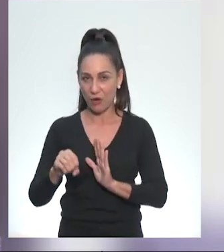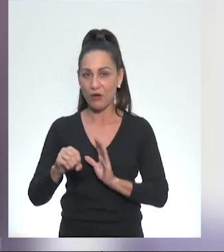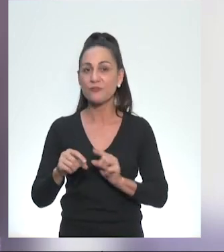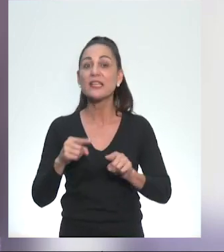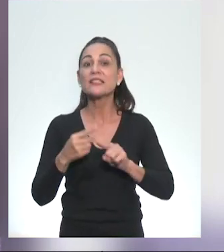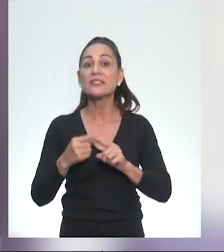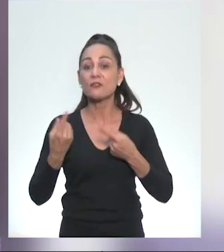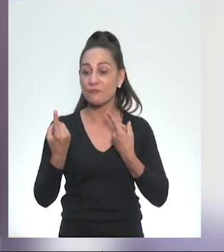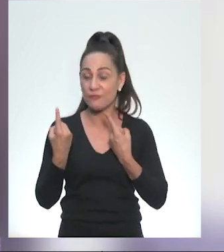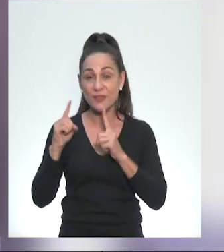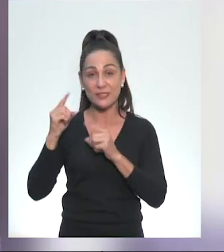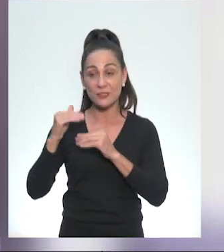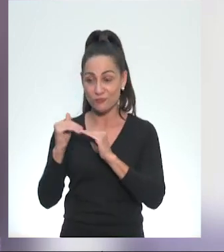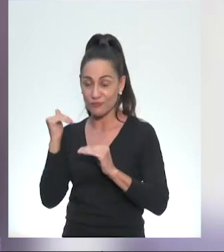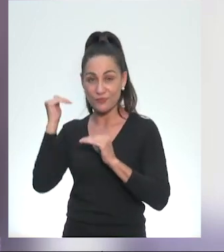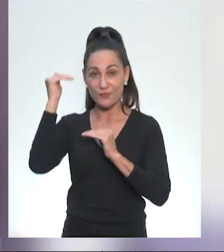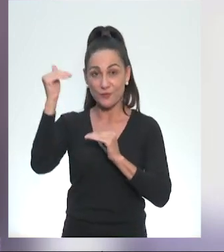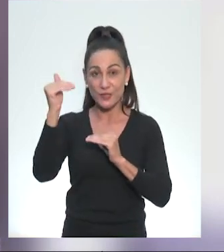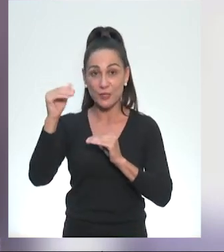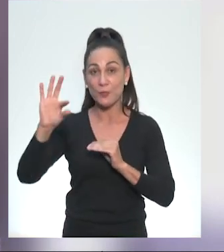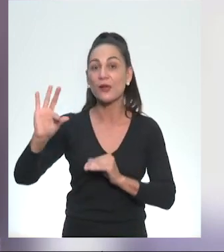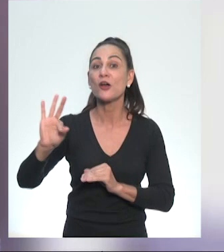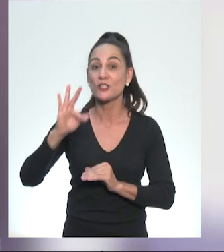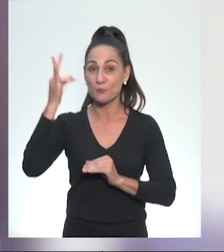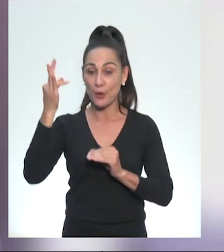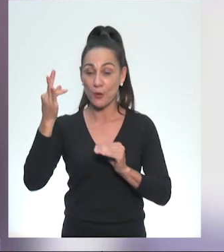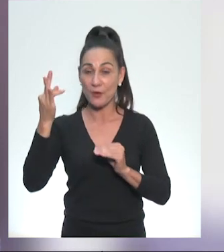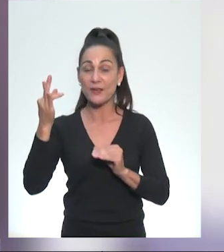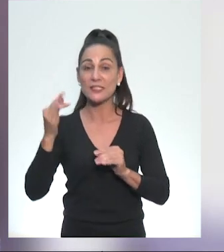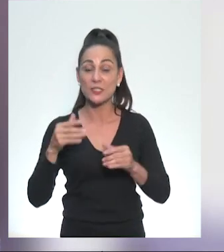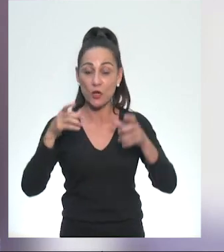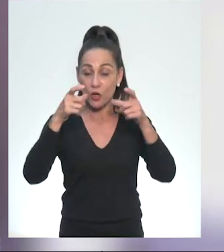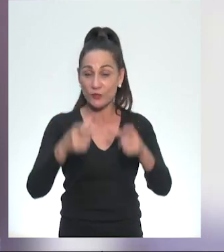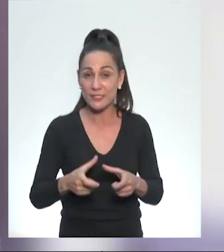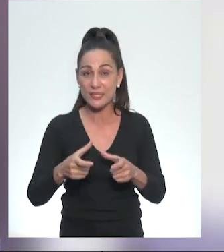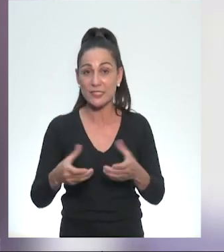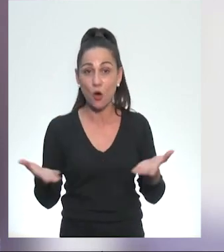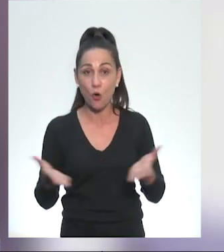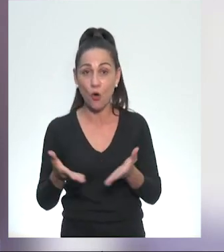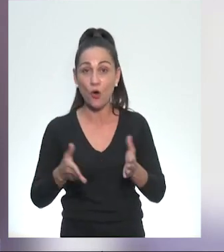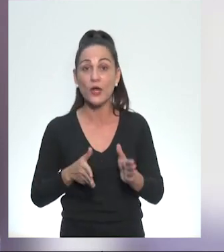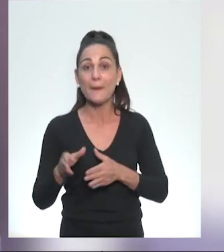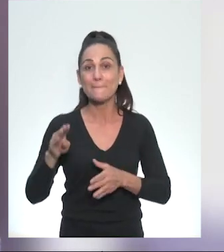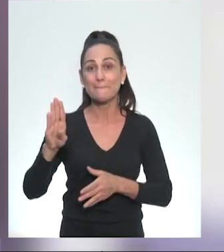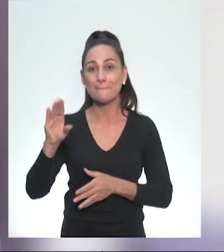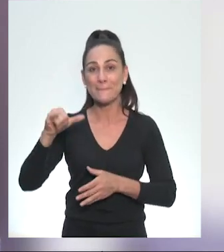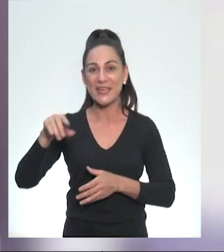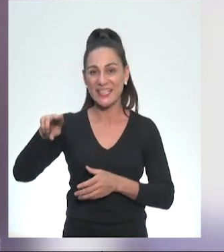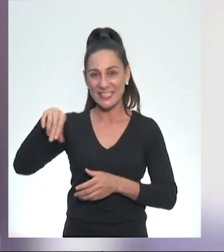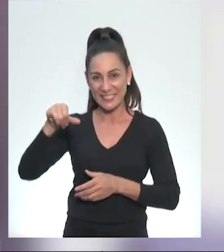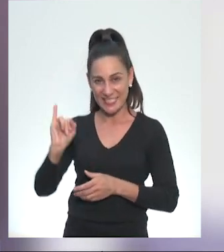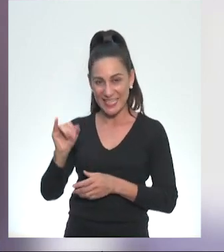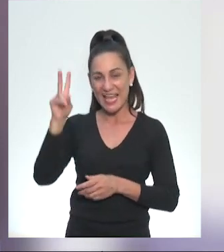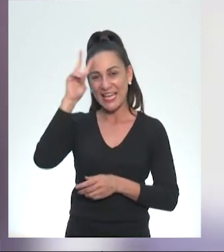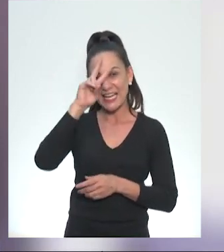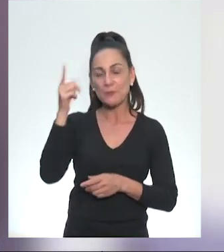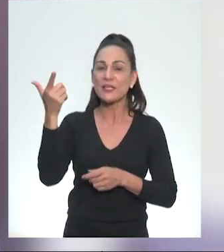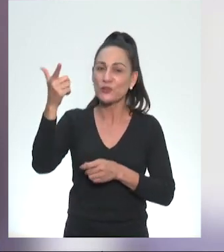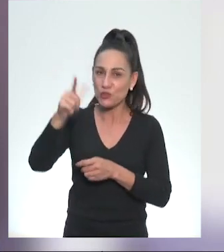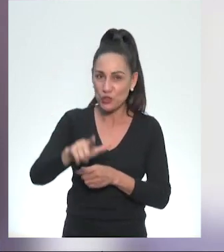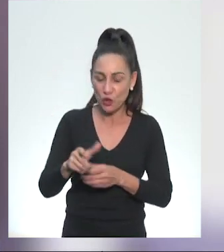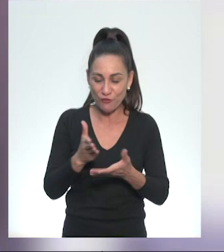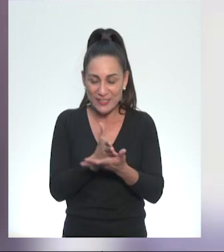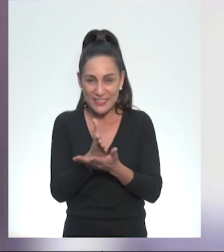sendo vencido e ocupado pelos franceses. E a sua localização atual, né, seria o Benin. Por isso que lembro aí novamente